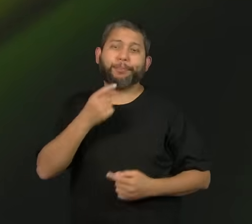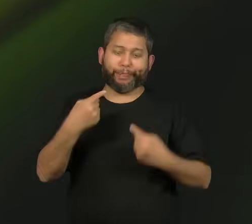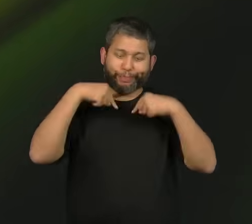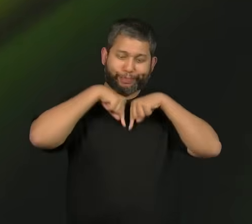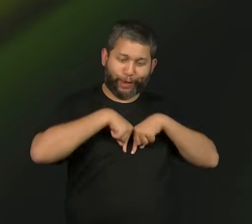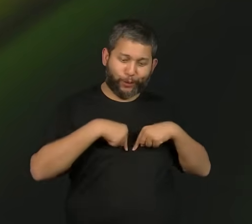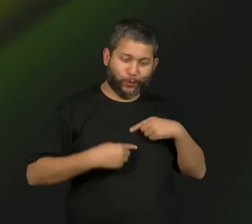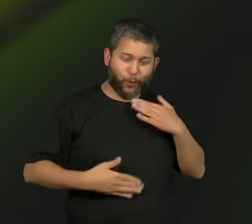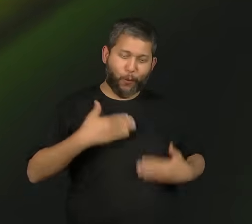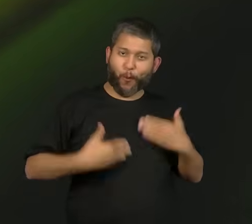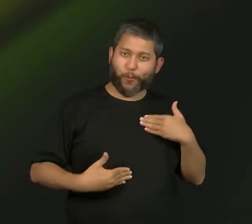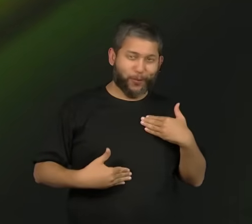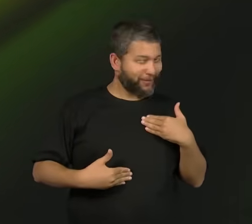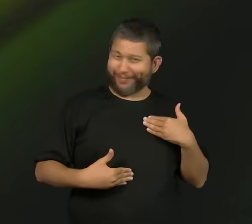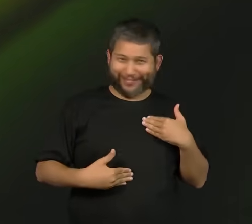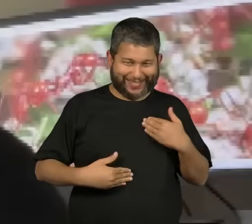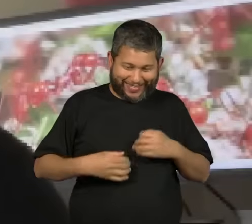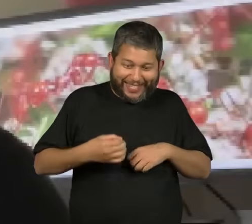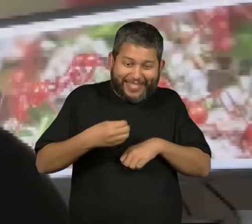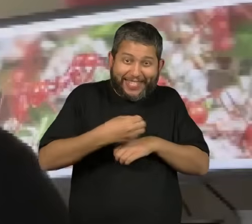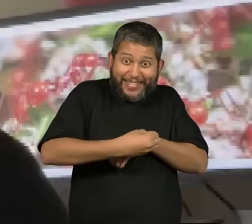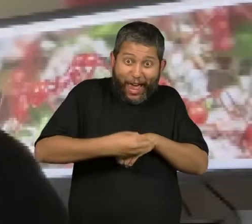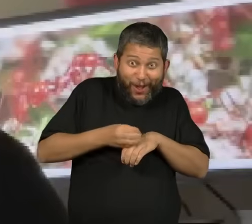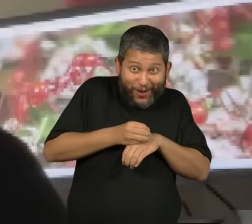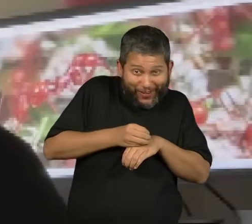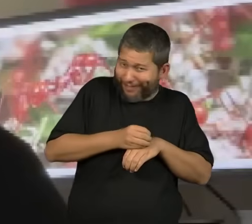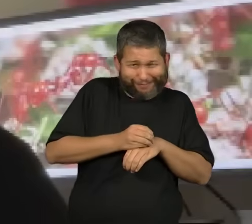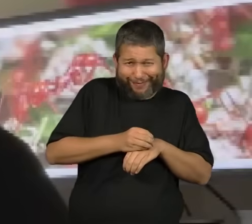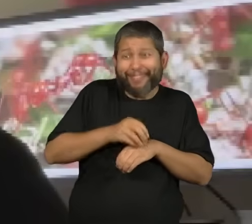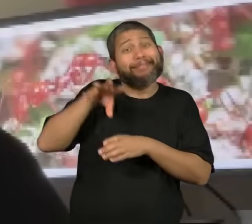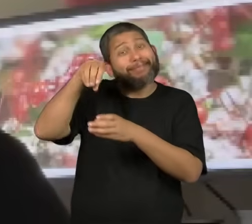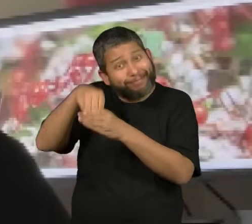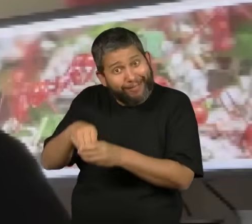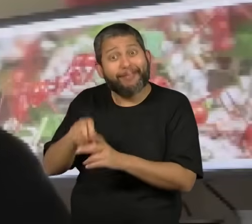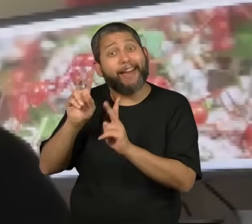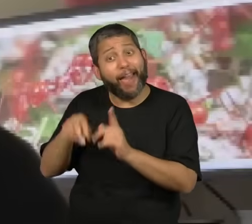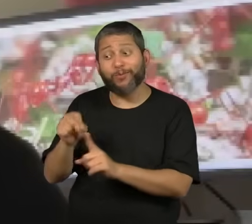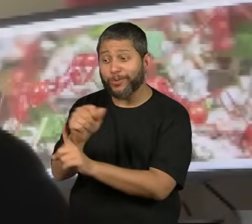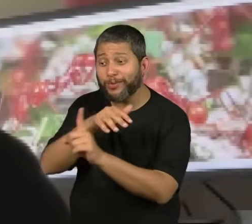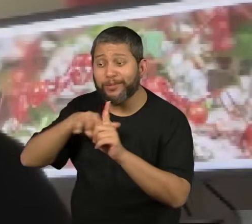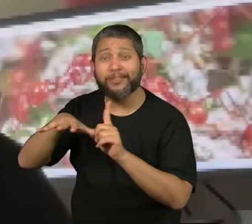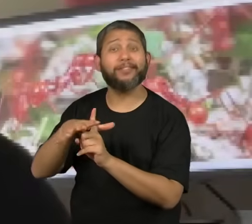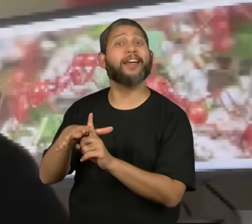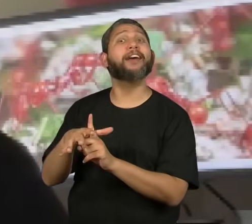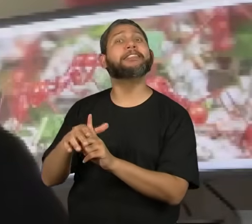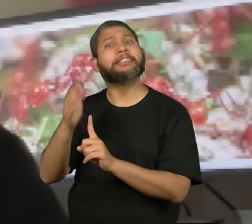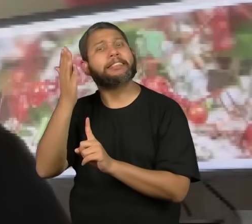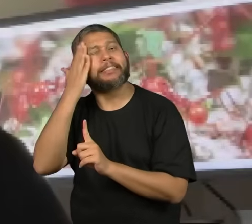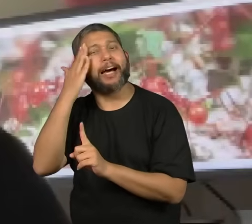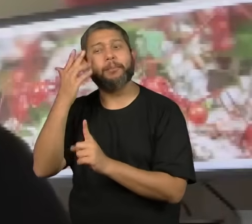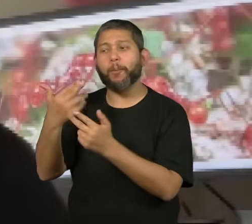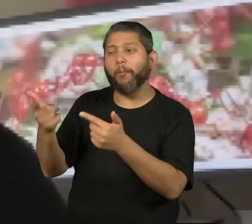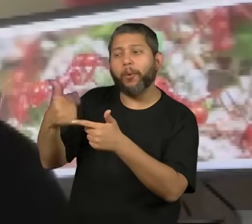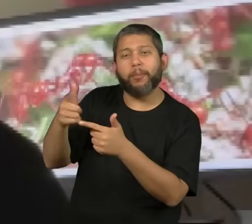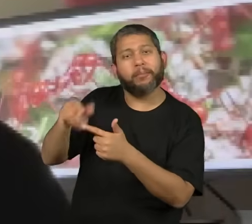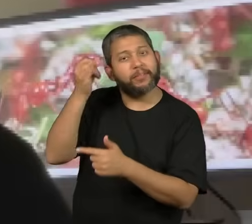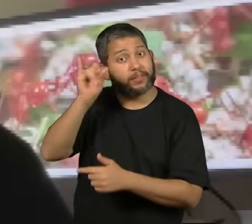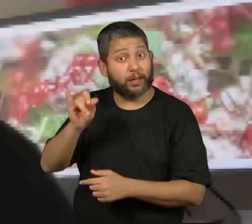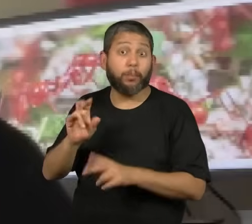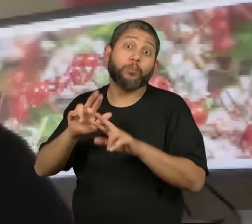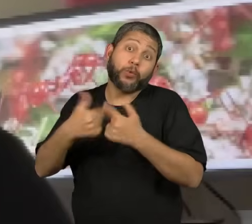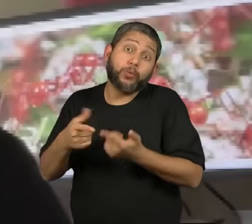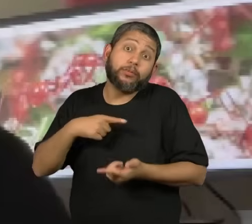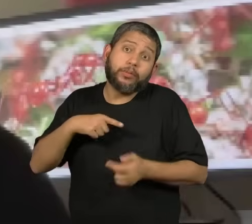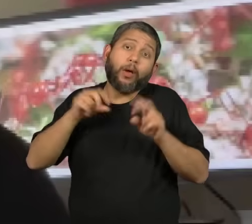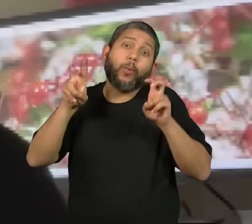existir apenas a nível celular, mas a gente agora está começando a visualizar que vários mecanismos do sistema imunológico, como a memória imune, por